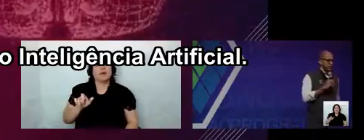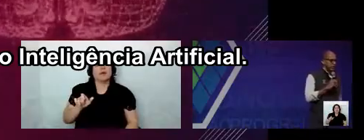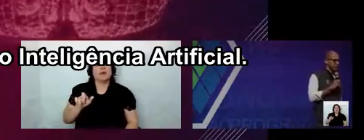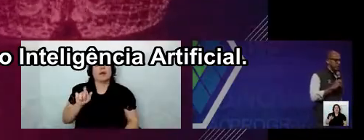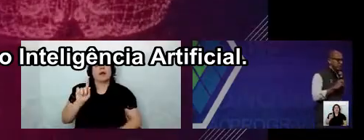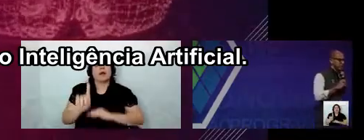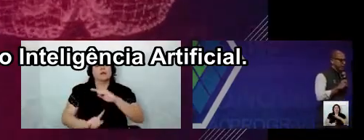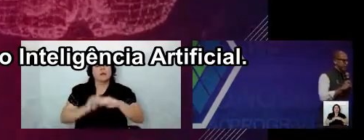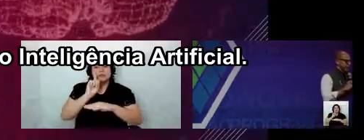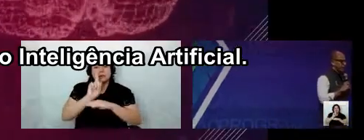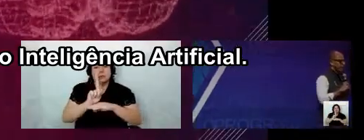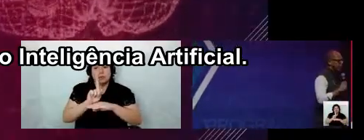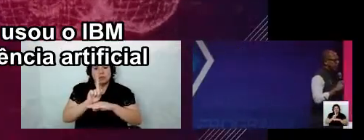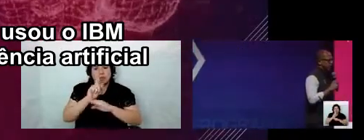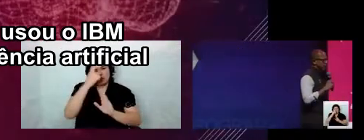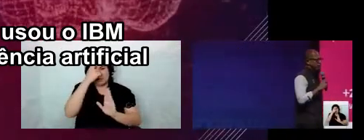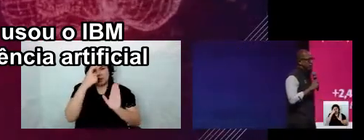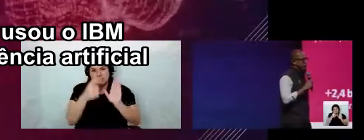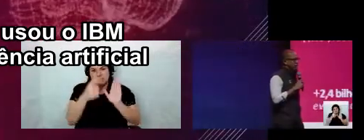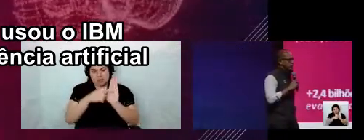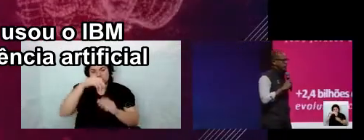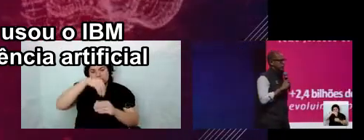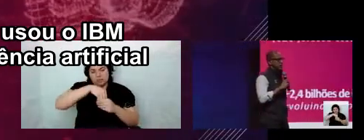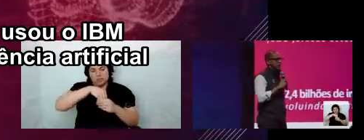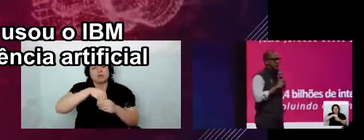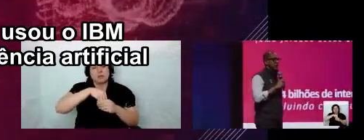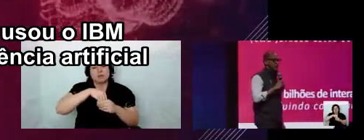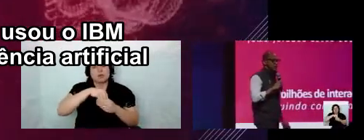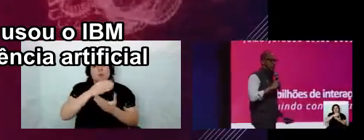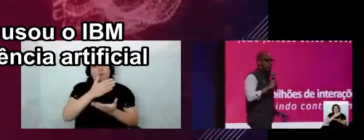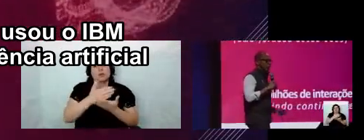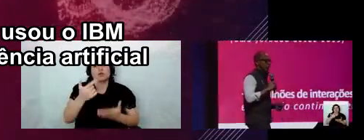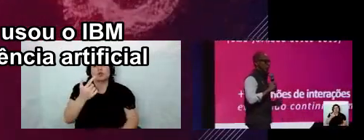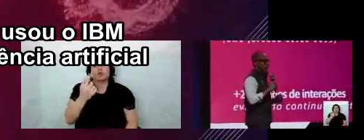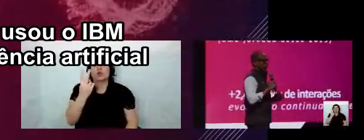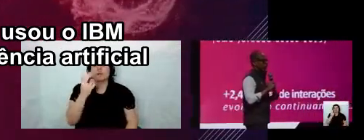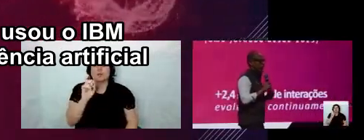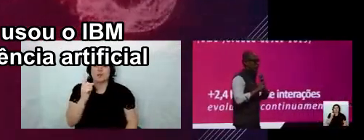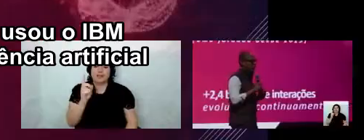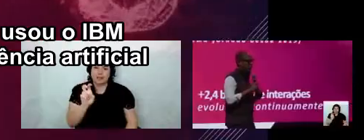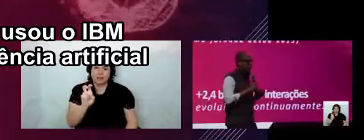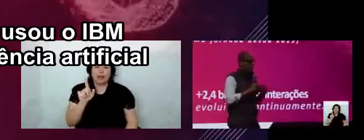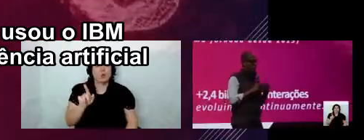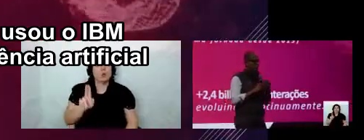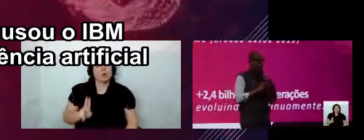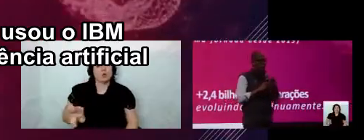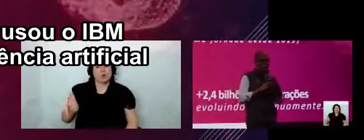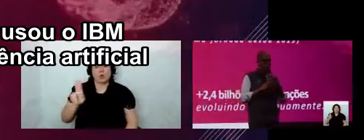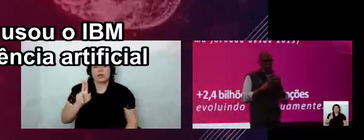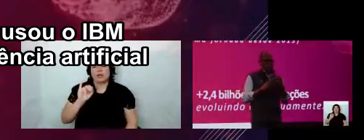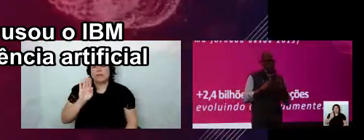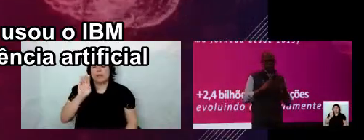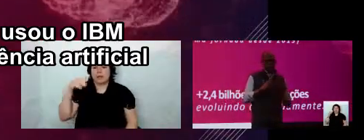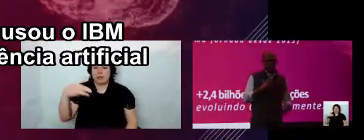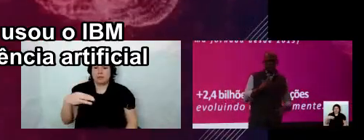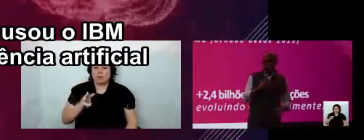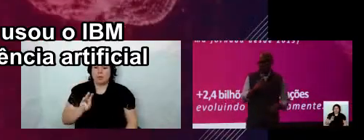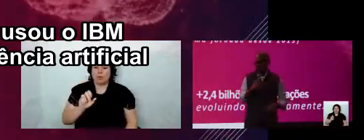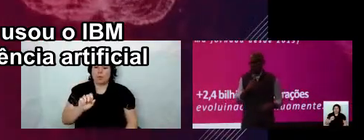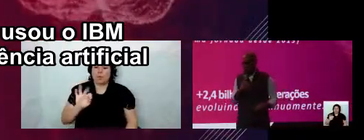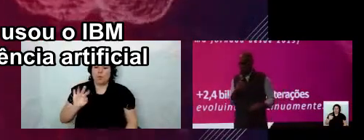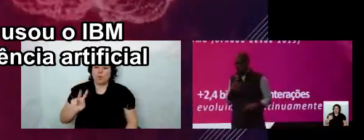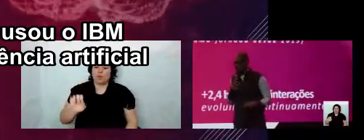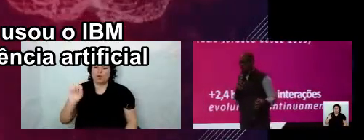a Bradesco Inteligência Artificial. Inicialmente, em 2015, a gente usou o IBM Watson como o motor de